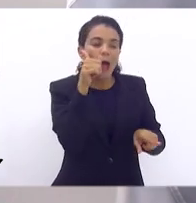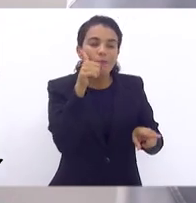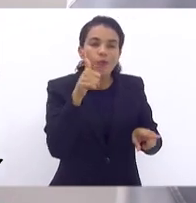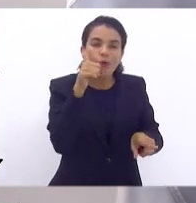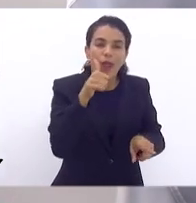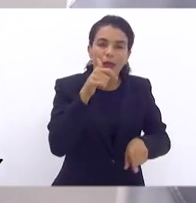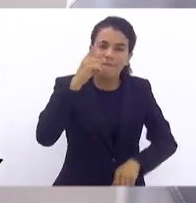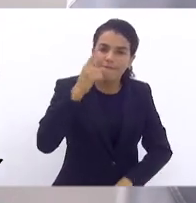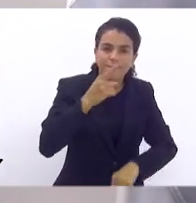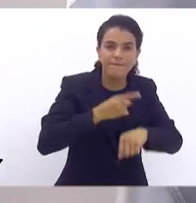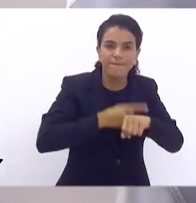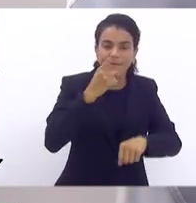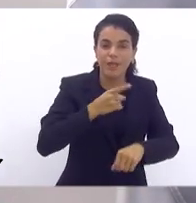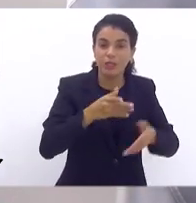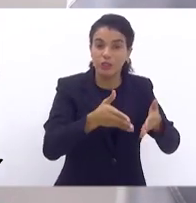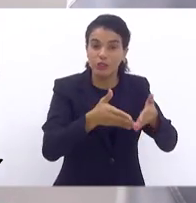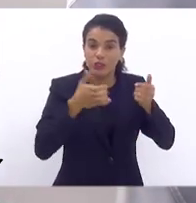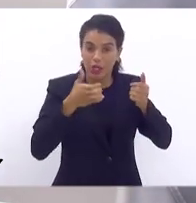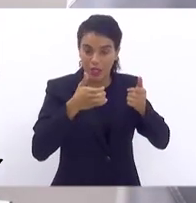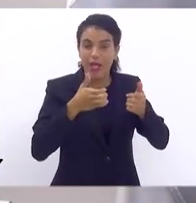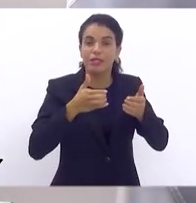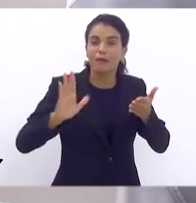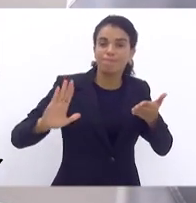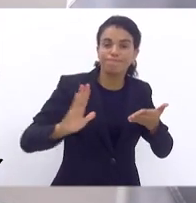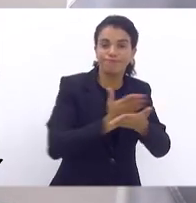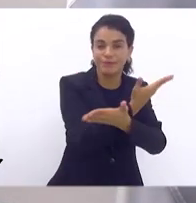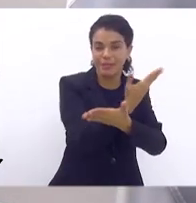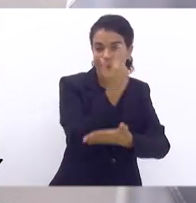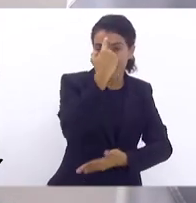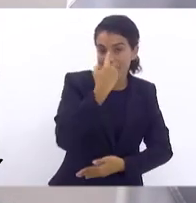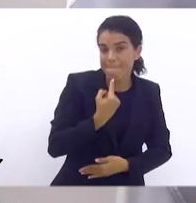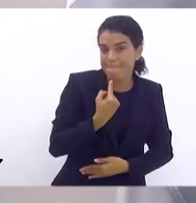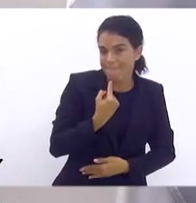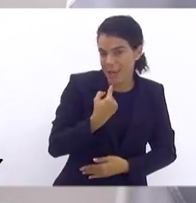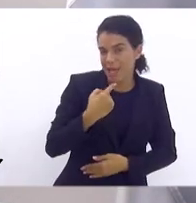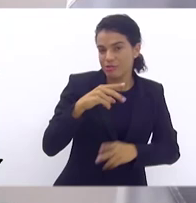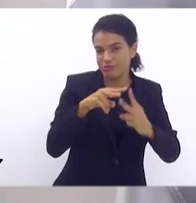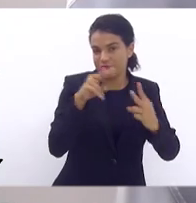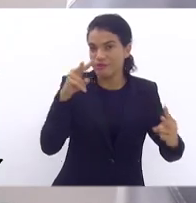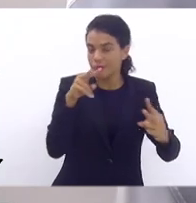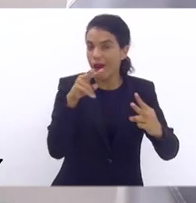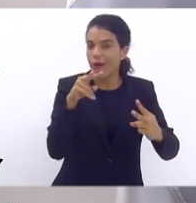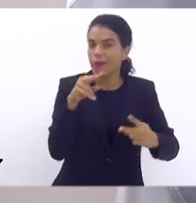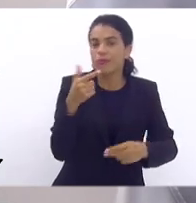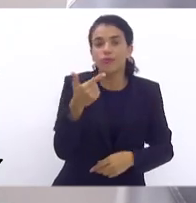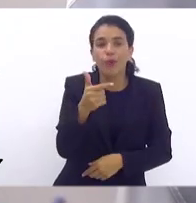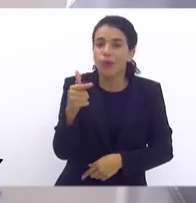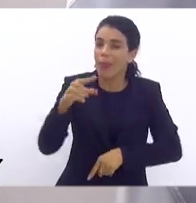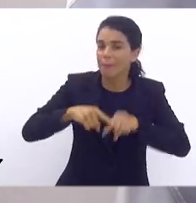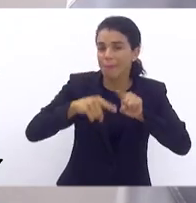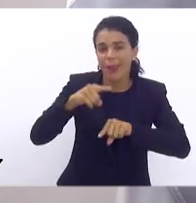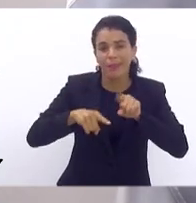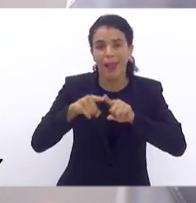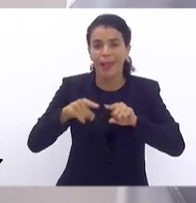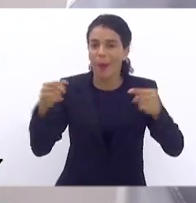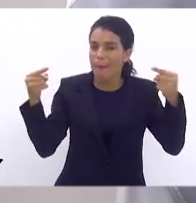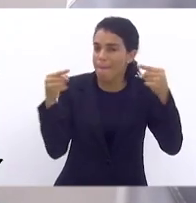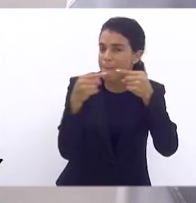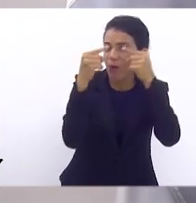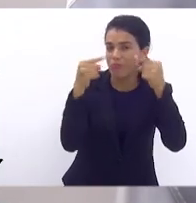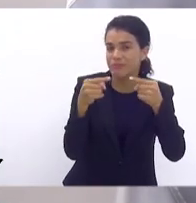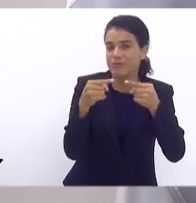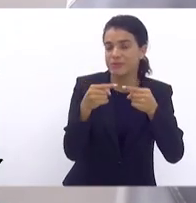fazer imediatamente a solicitação da retirada da imagem como a gente não tem o equipamento adequado você